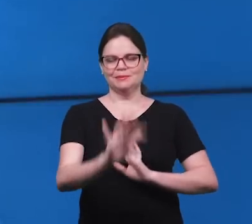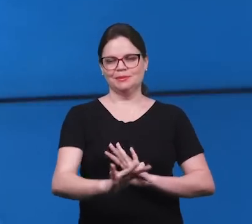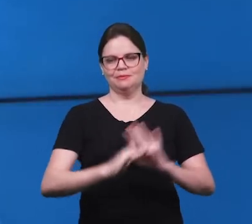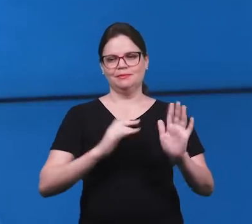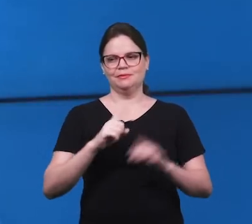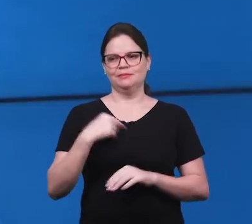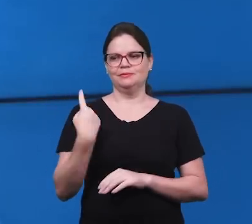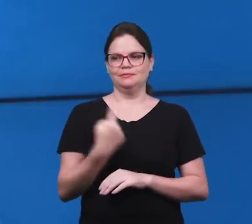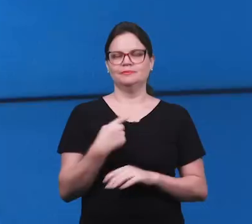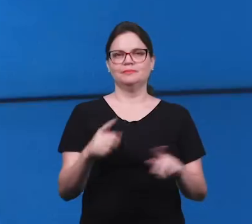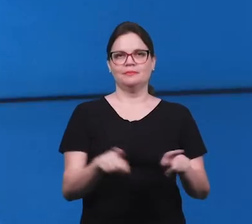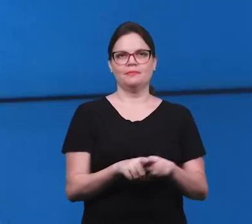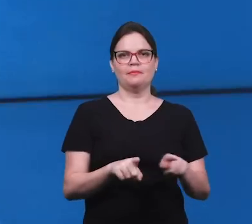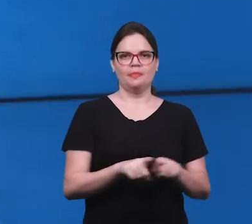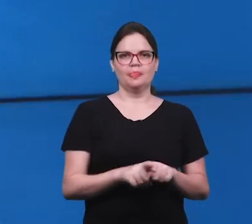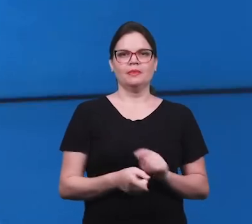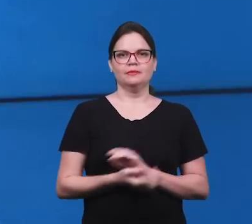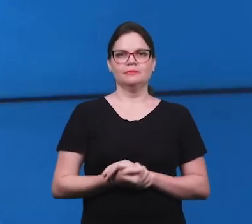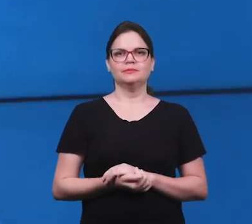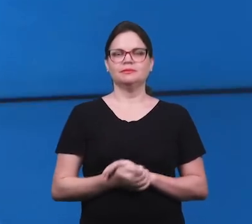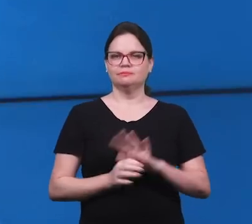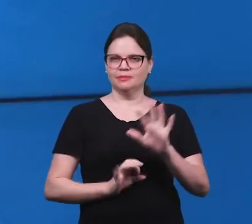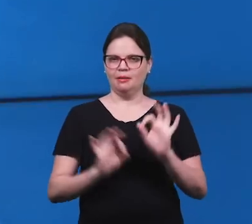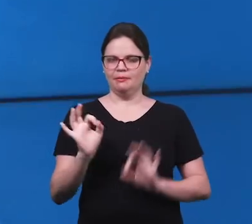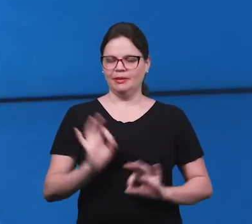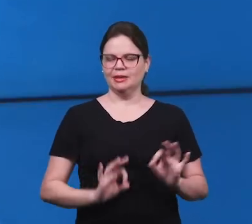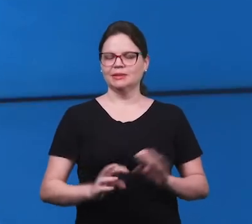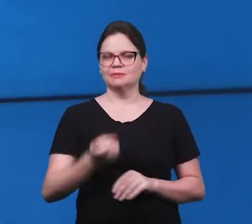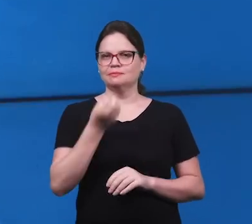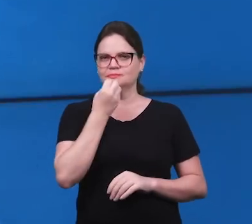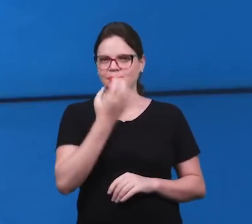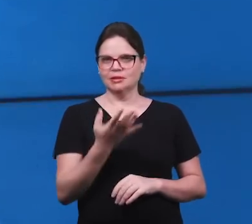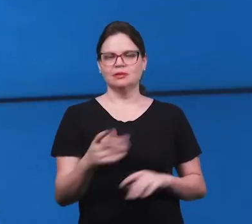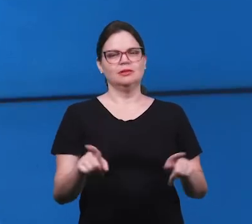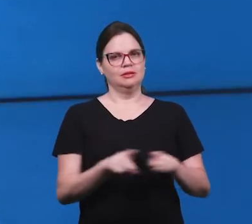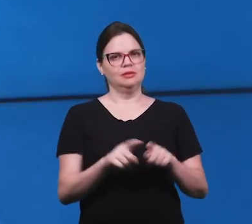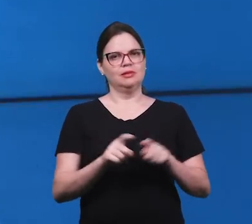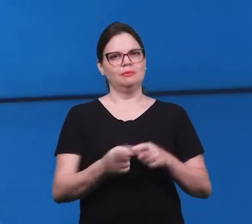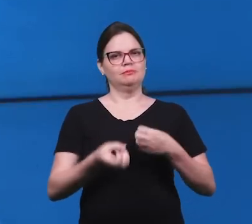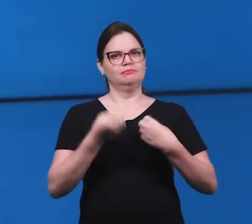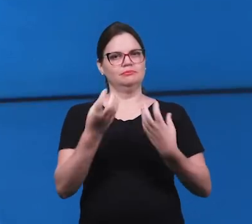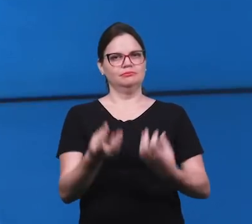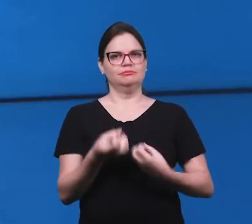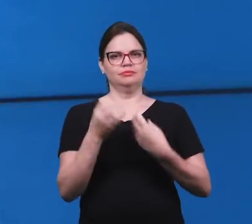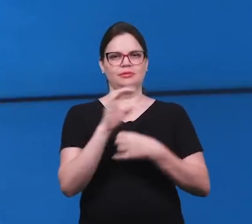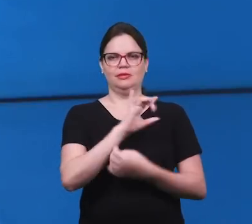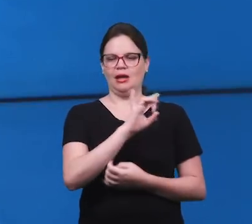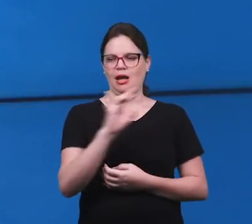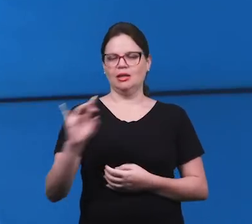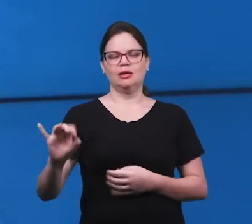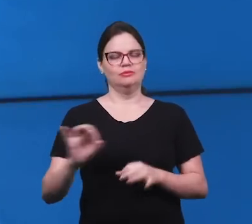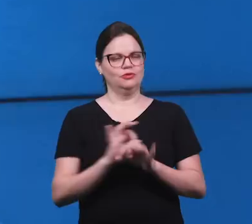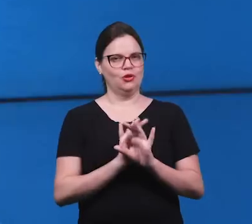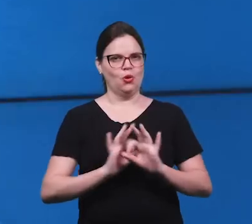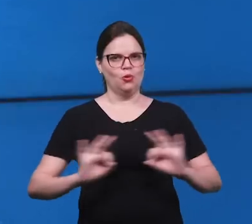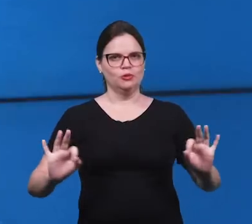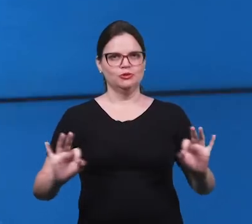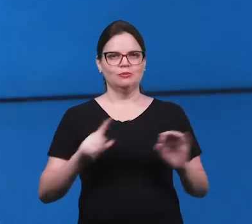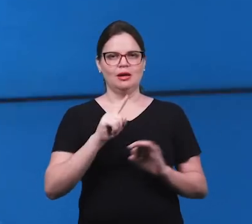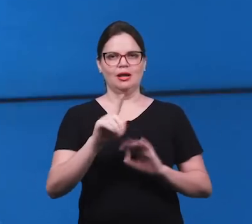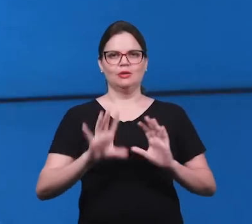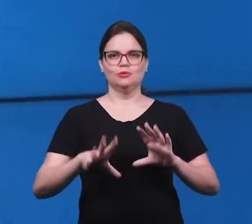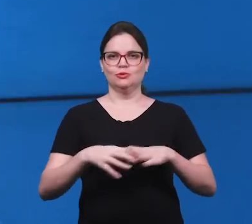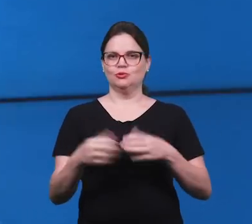bem elaboradas e também muito bem expressadas por cada um dos nossos jovens de